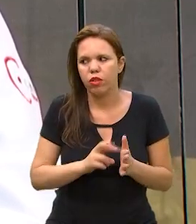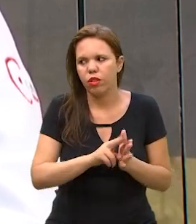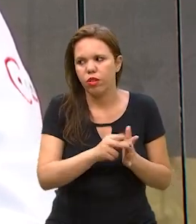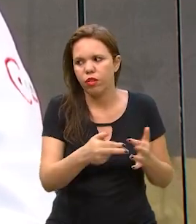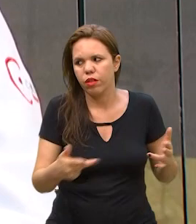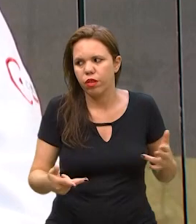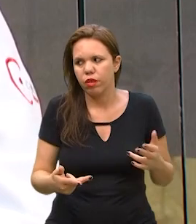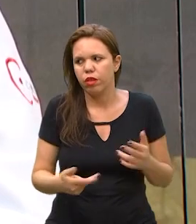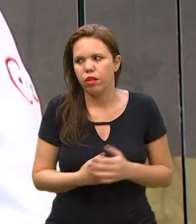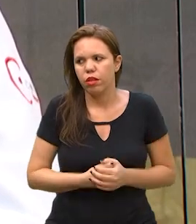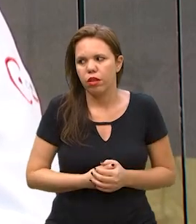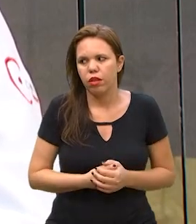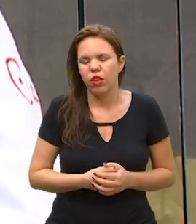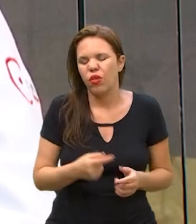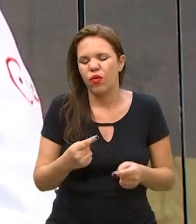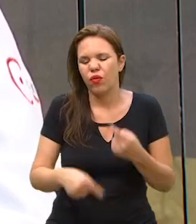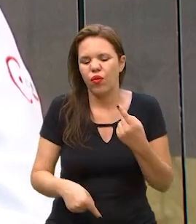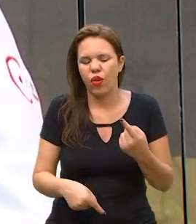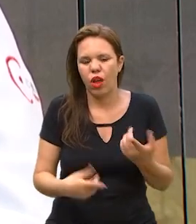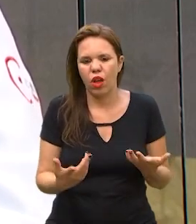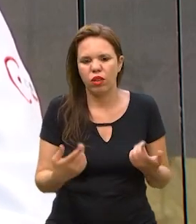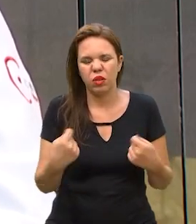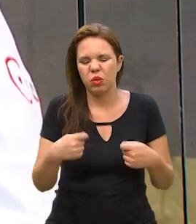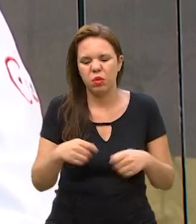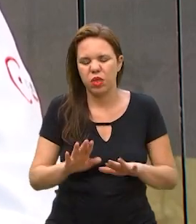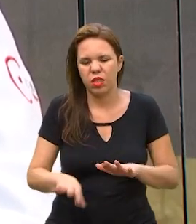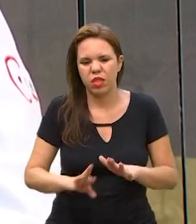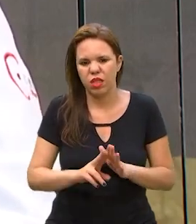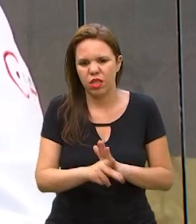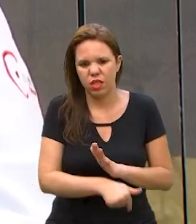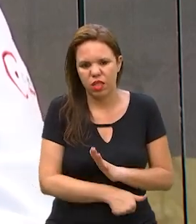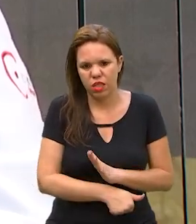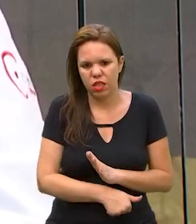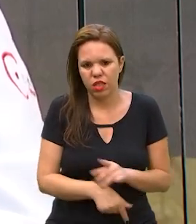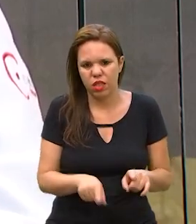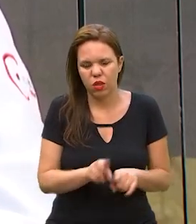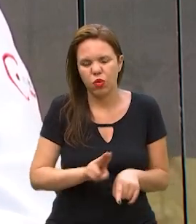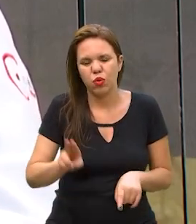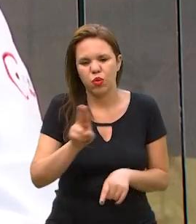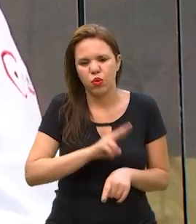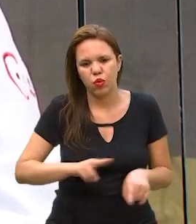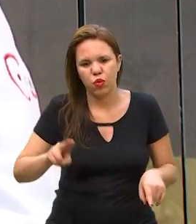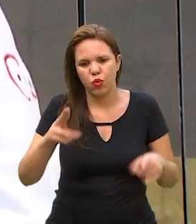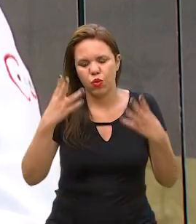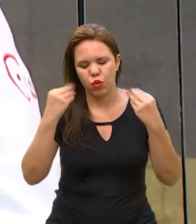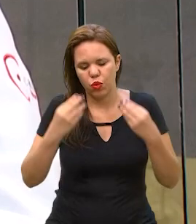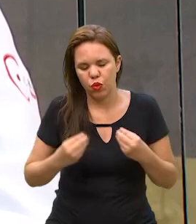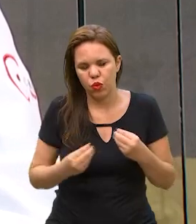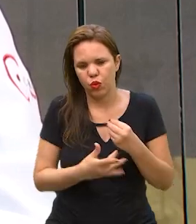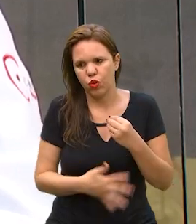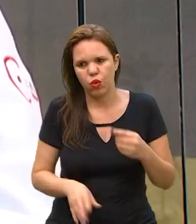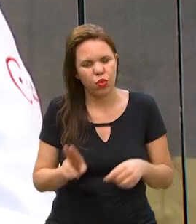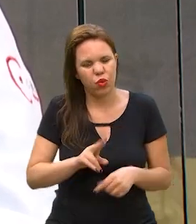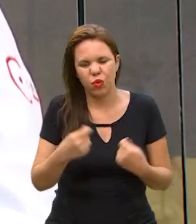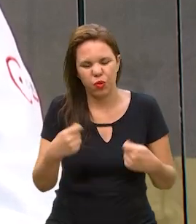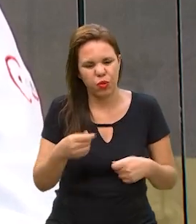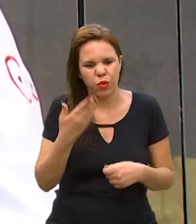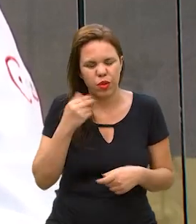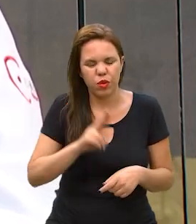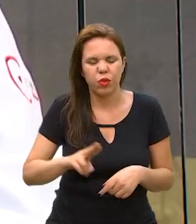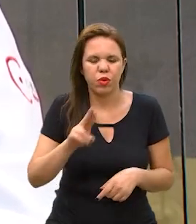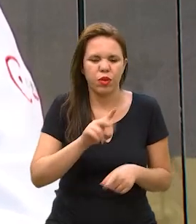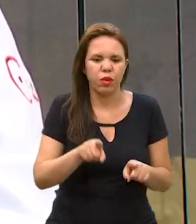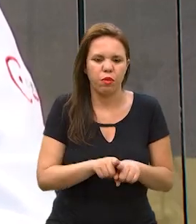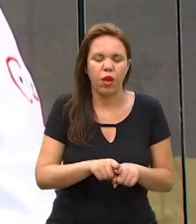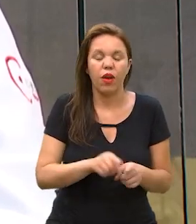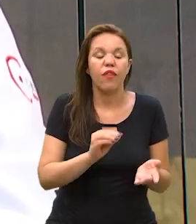de exames desnecessários, então a gente tem uma situação de superuso dos exames, e isso é desnecessário, e deixar de